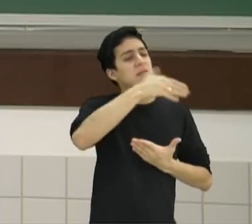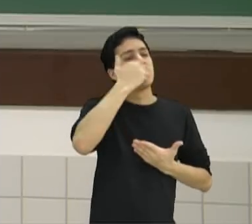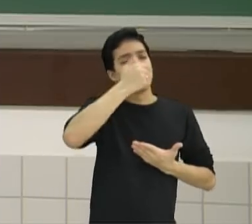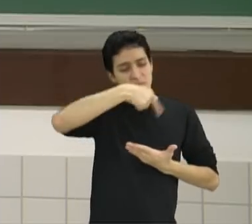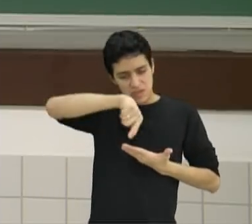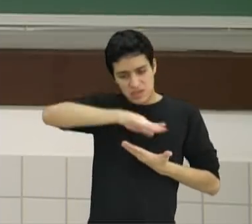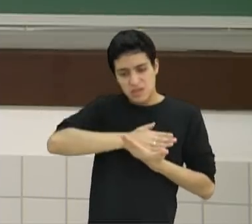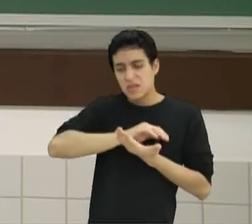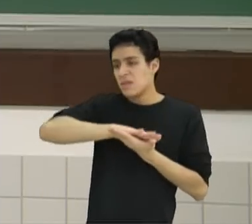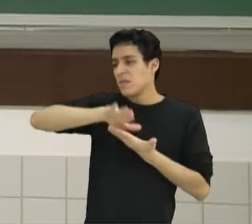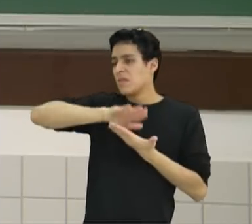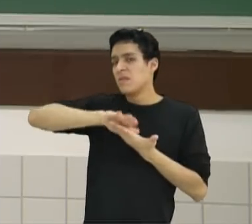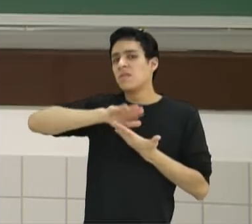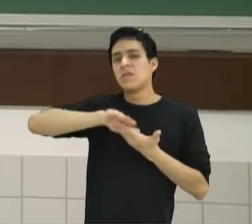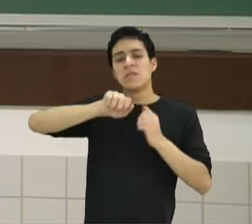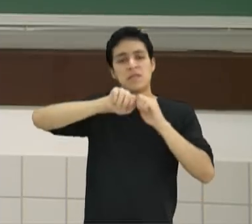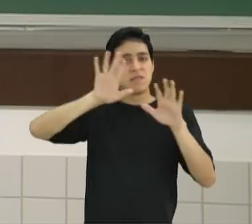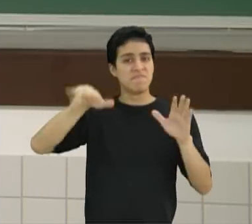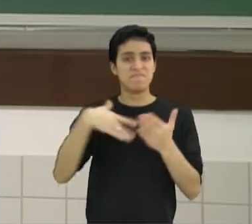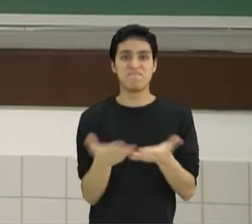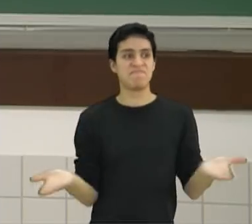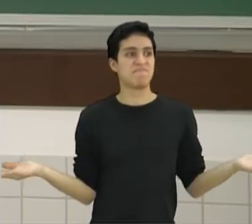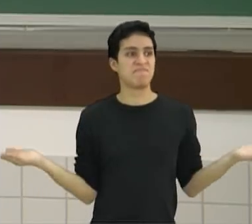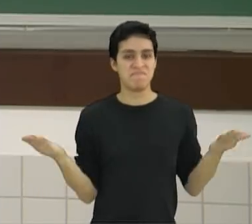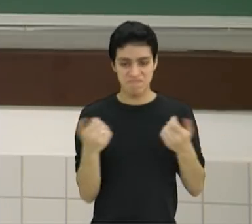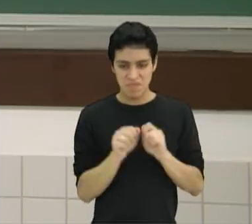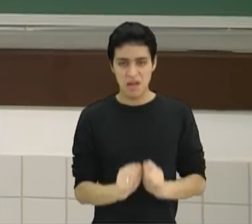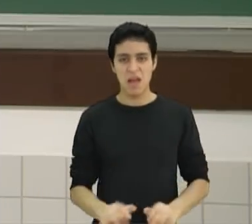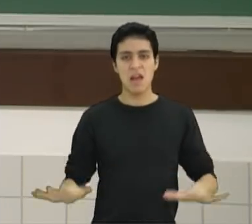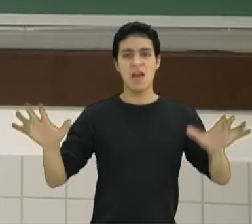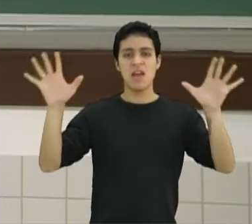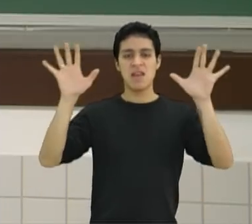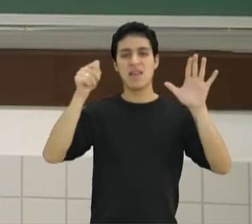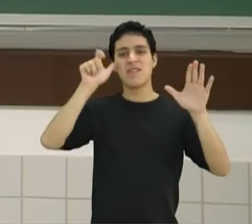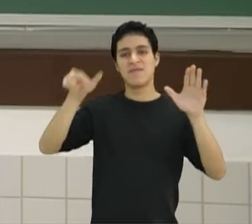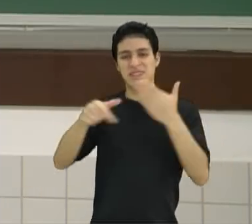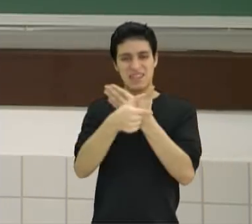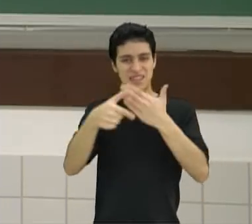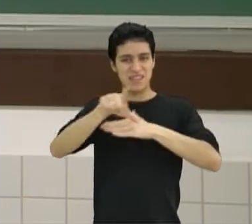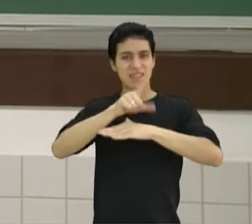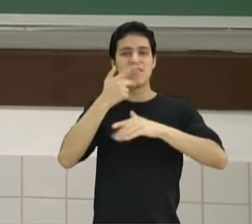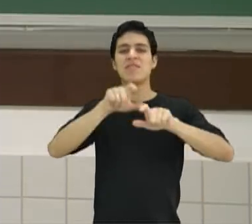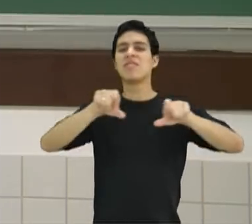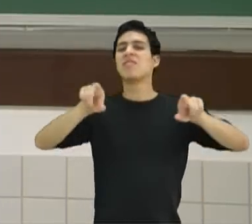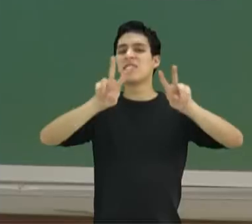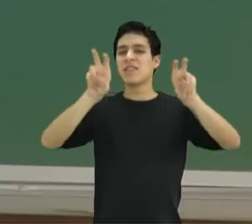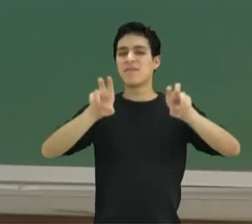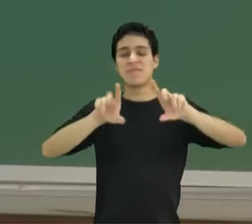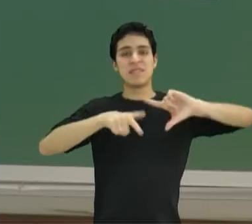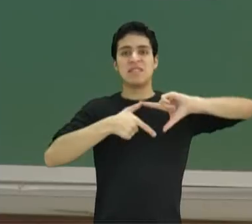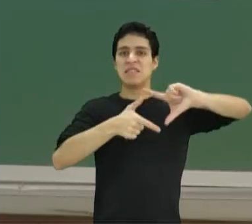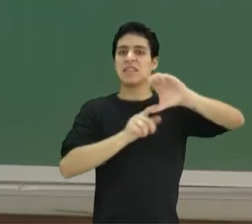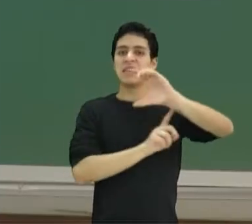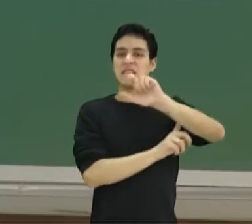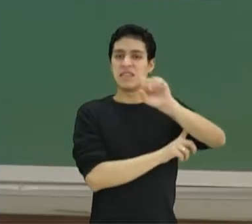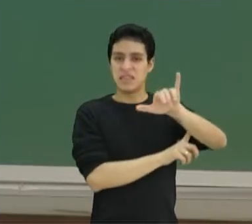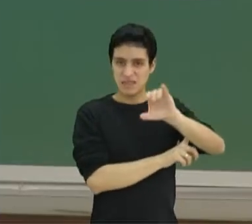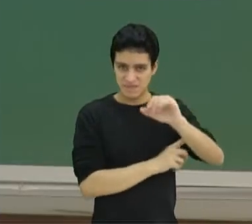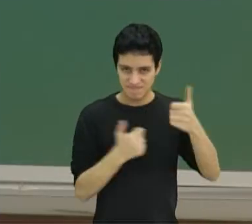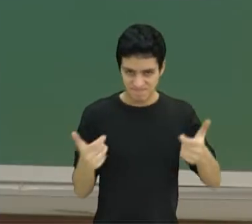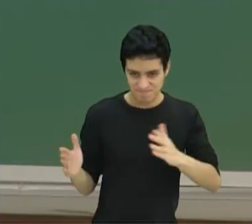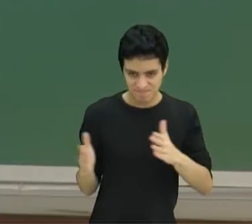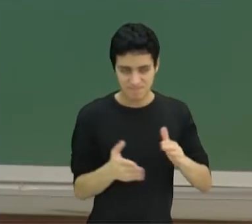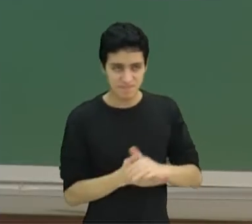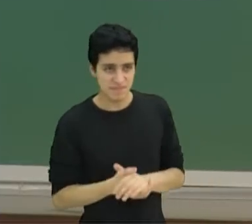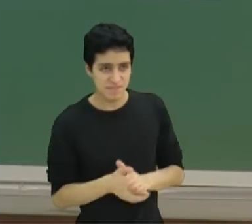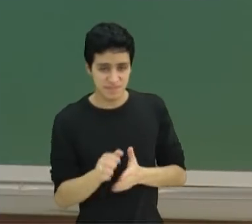fosse publicada. E chegou até os dias de hoje, como a autora diz, um clássico, né? Temos o exercício de número 4,